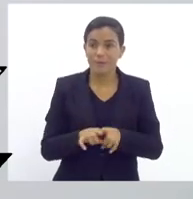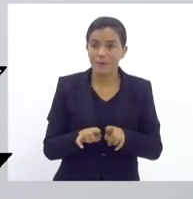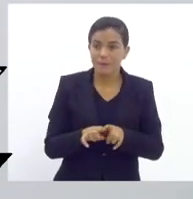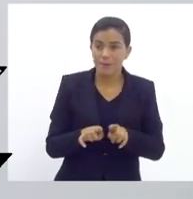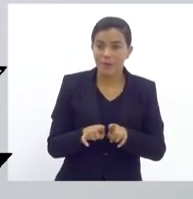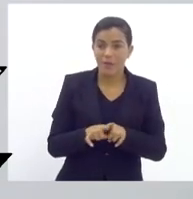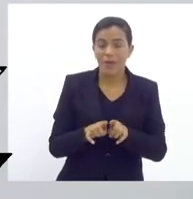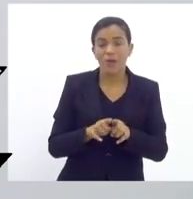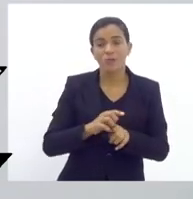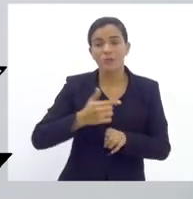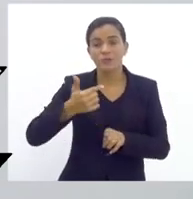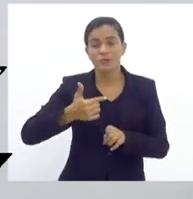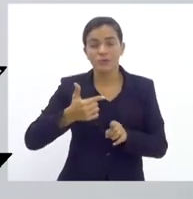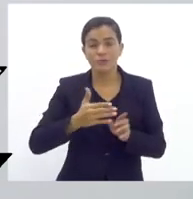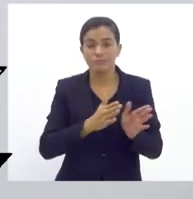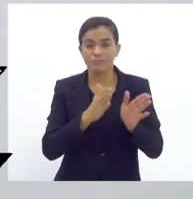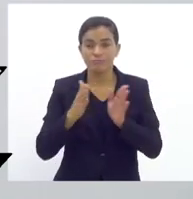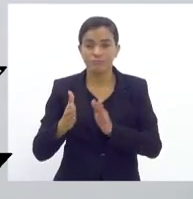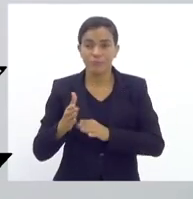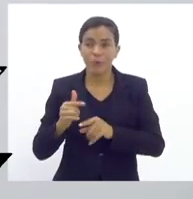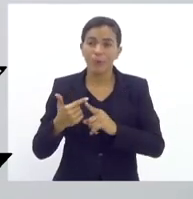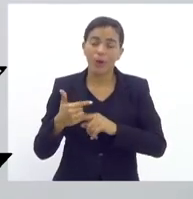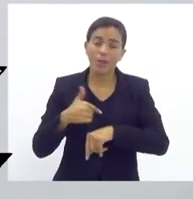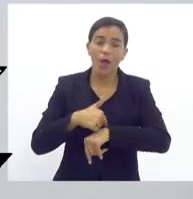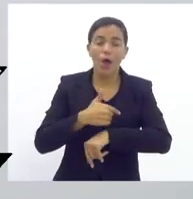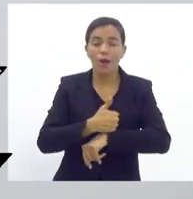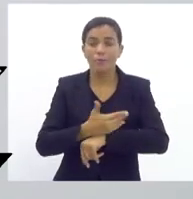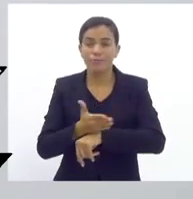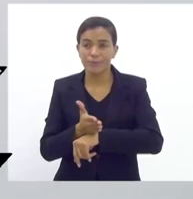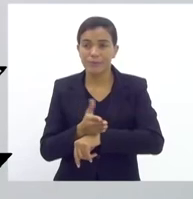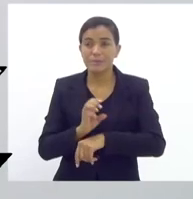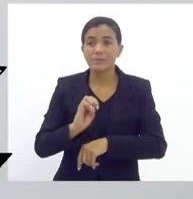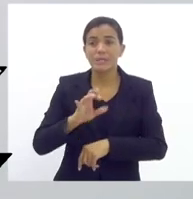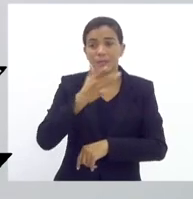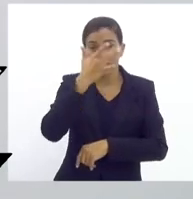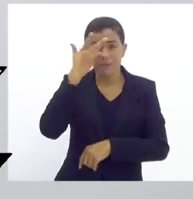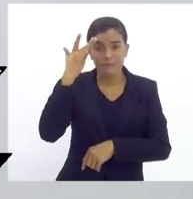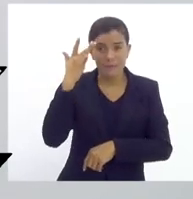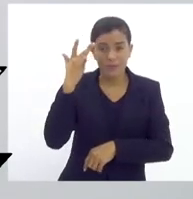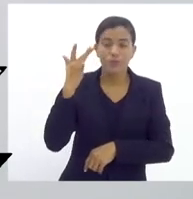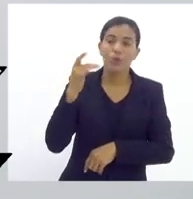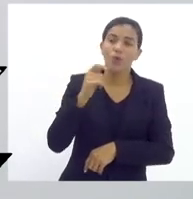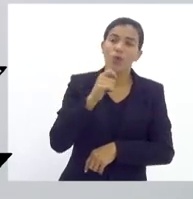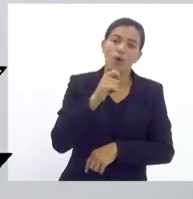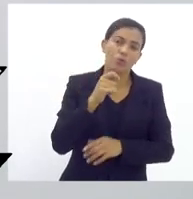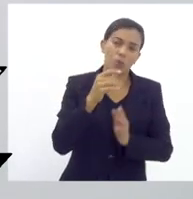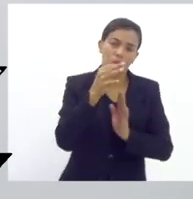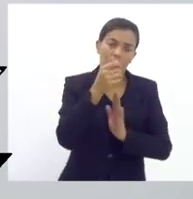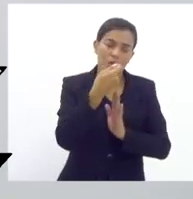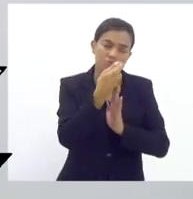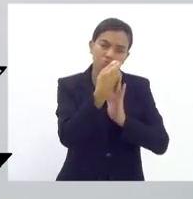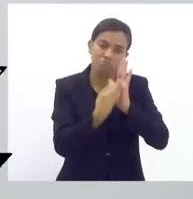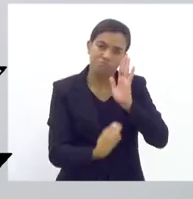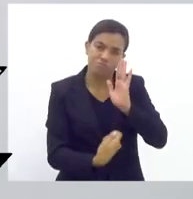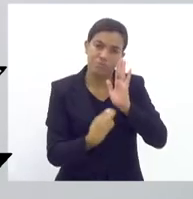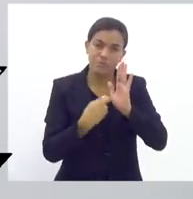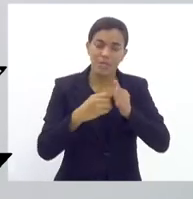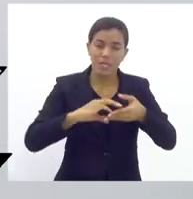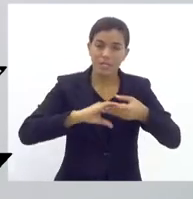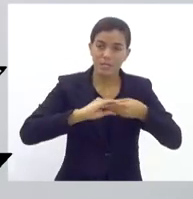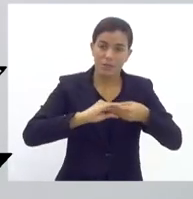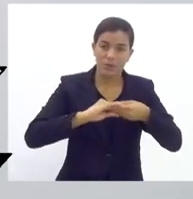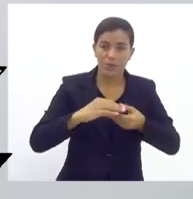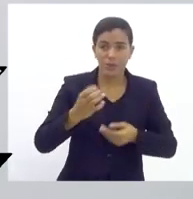próximo bloco aqui também até pelo adiantar da hora caso alguém que não já não está inscrito previamente nas saudações